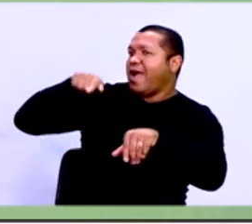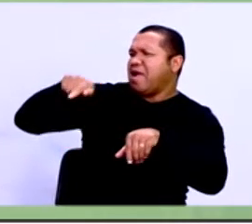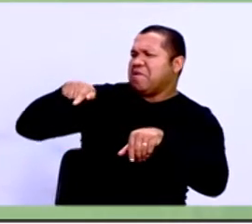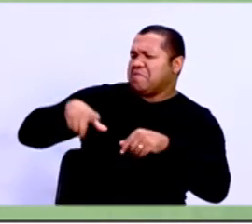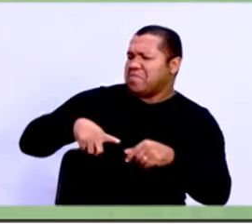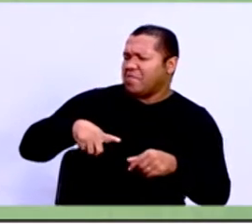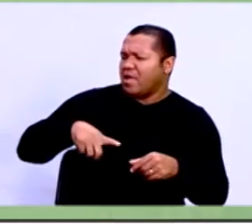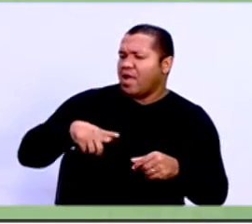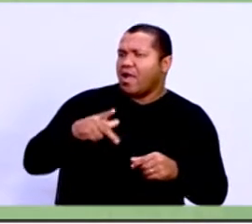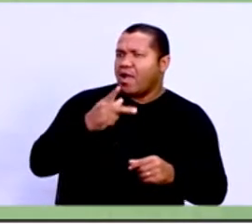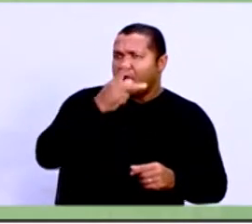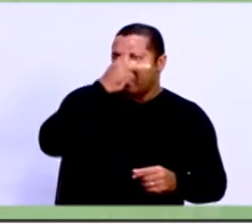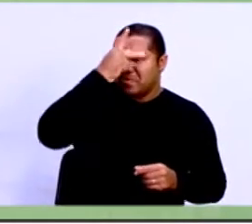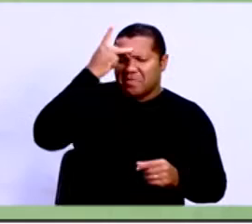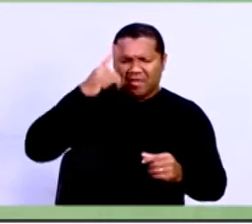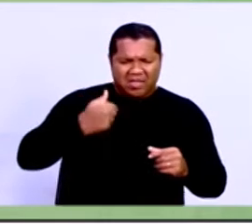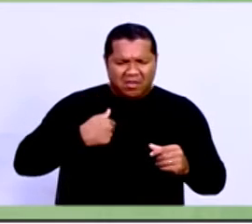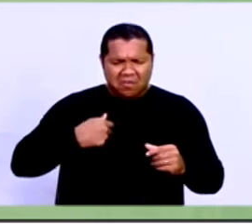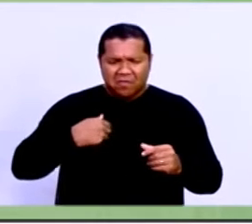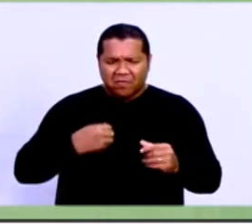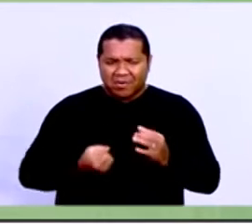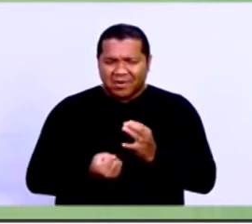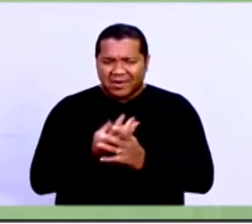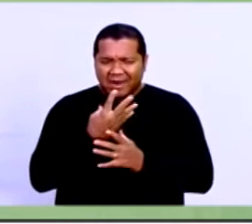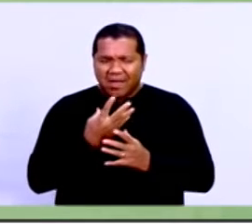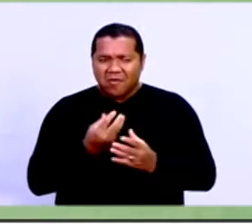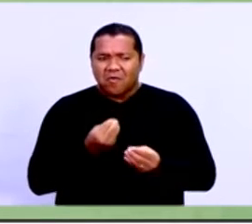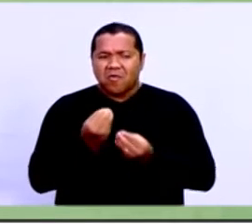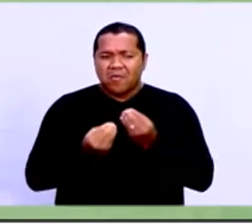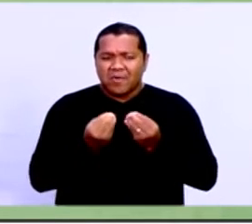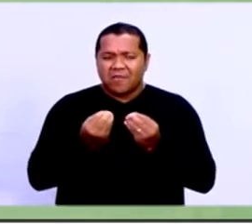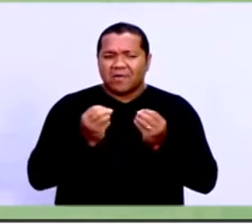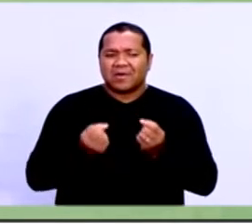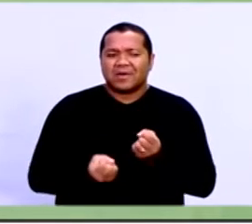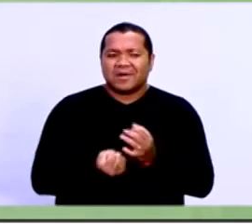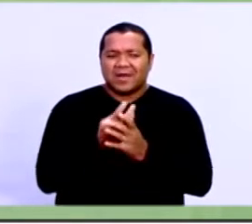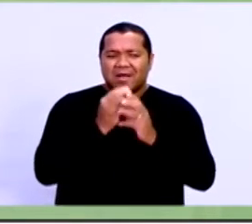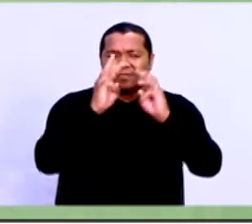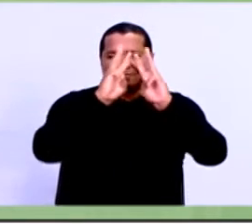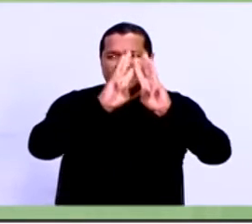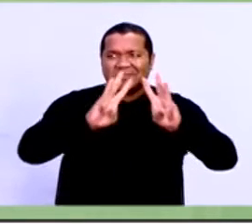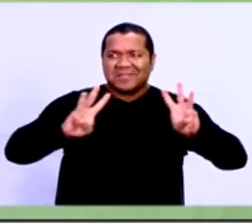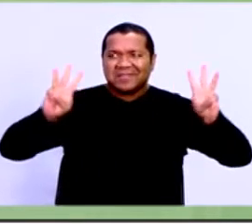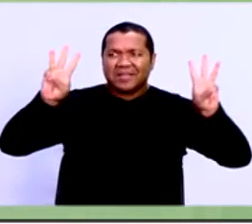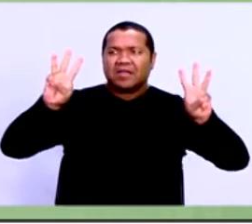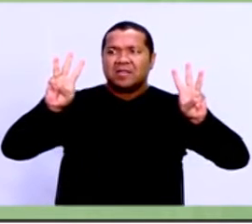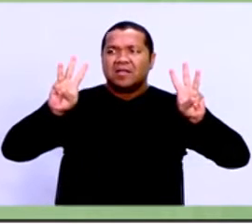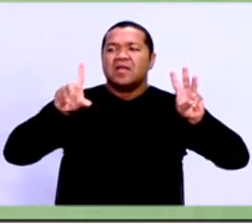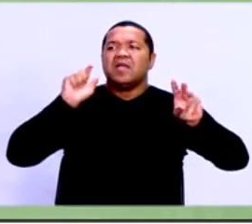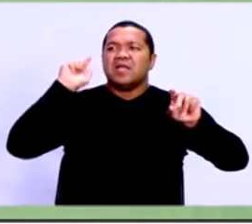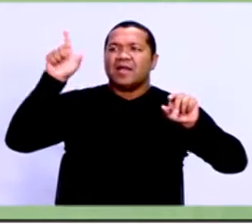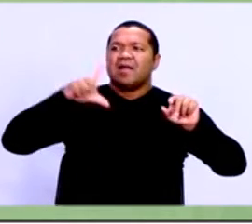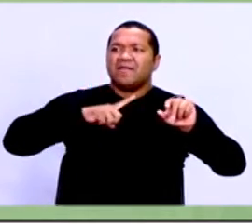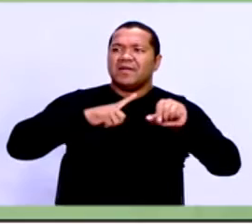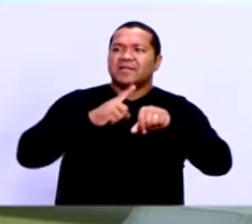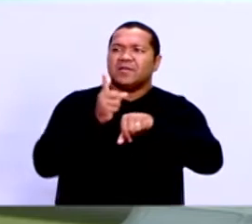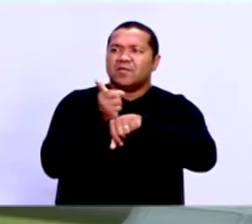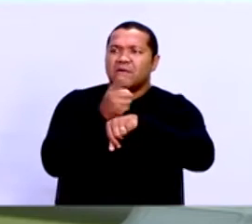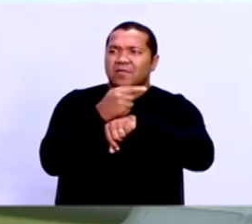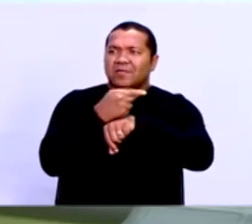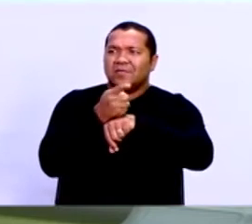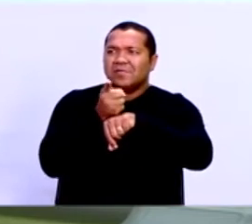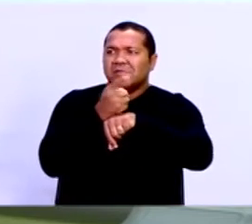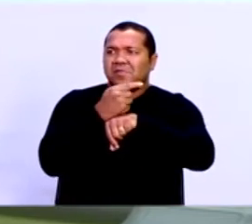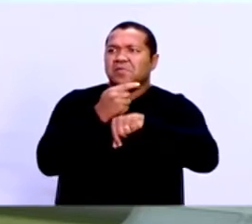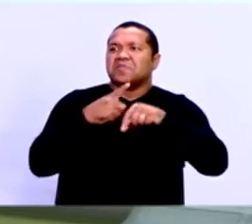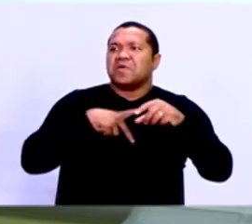como assim meu deus eu vou colocar um site que a bolsa vai estar lá conforme a pessoa tá em qualquer lugar do